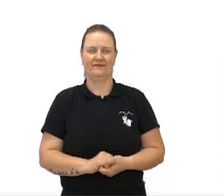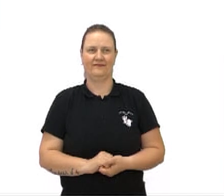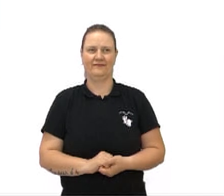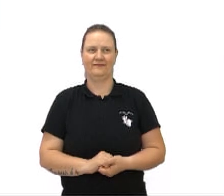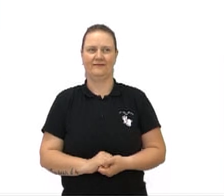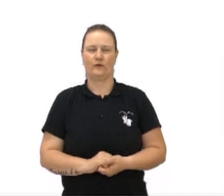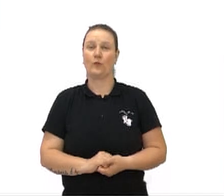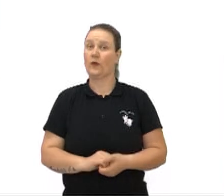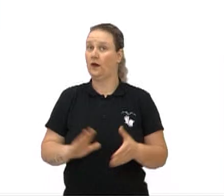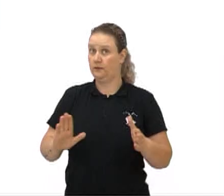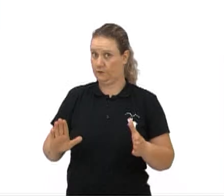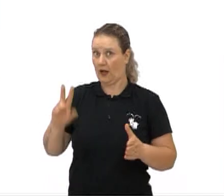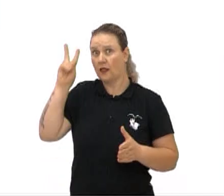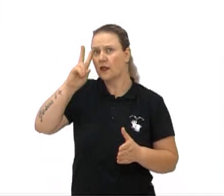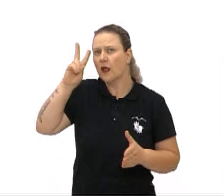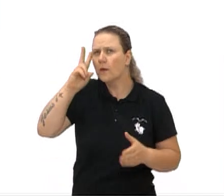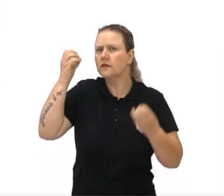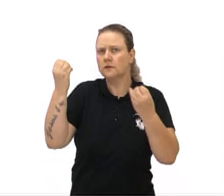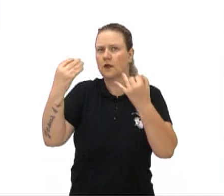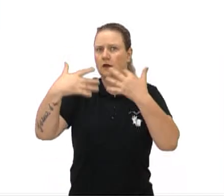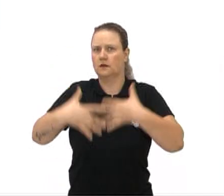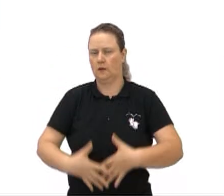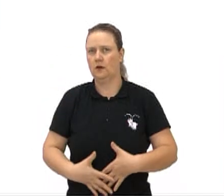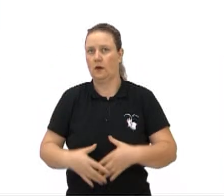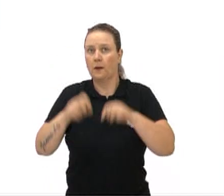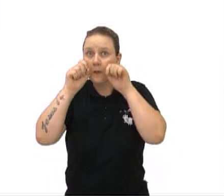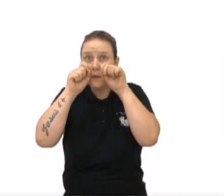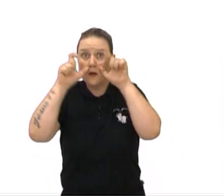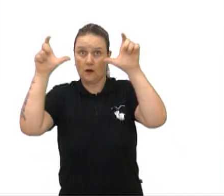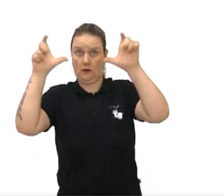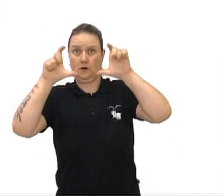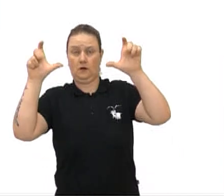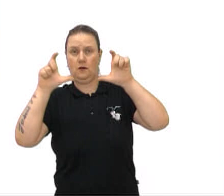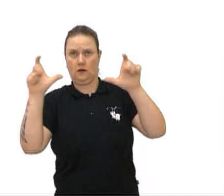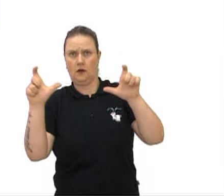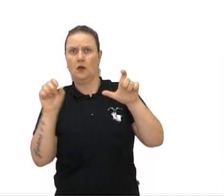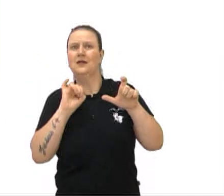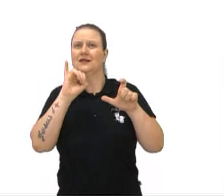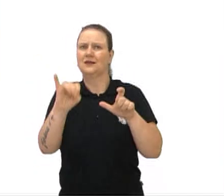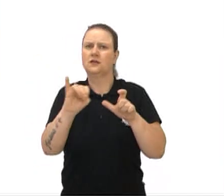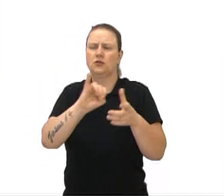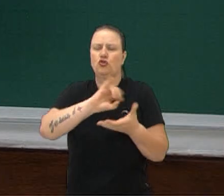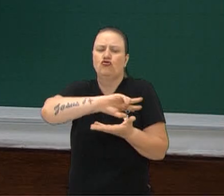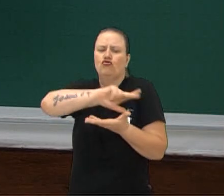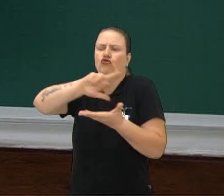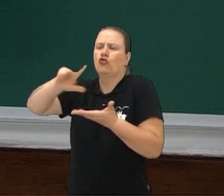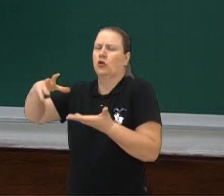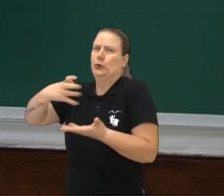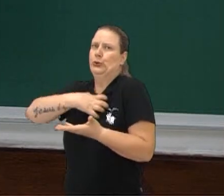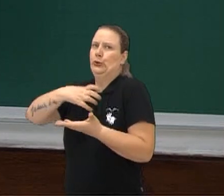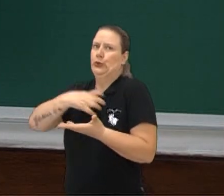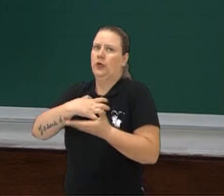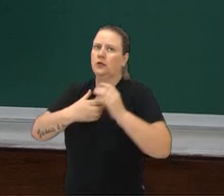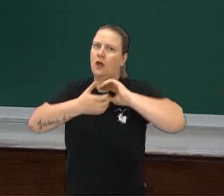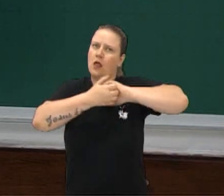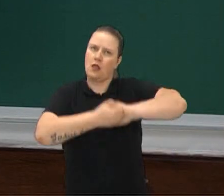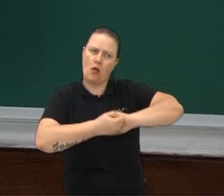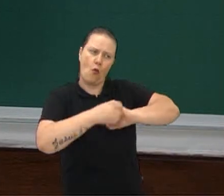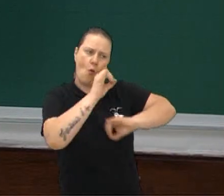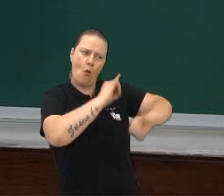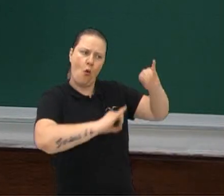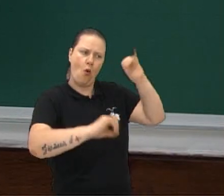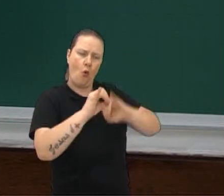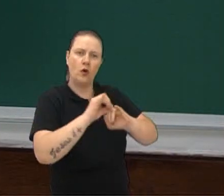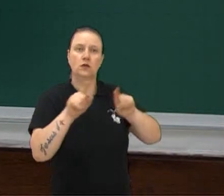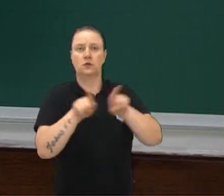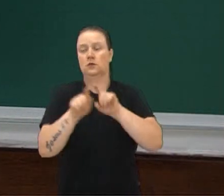dia. Então, né, lembra que eu falei para vocês? Prestem atenção nisso, porque existem diferentes formas para saudar e despedir-se em